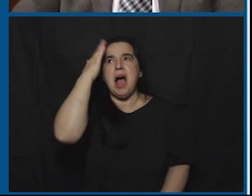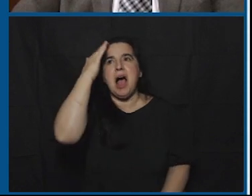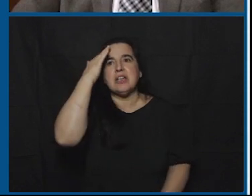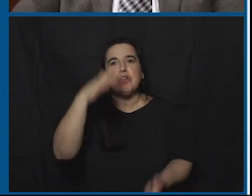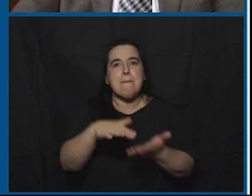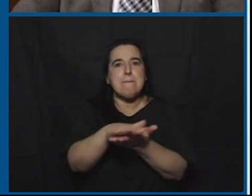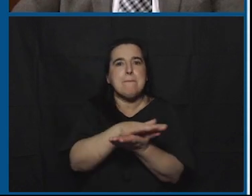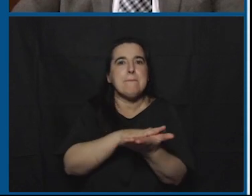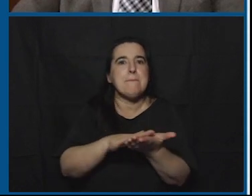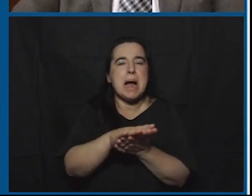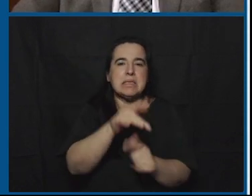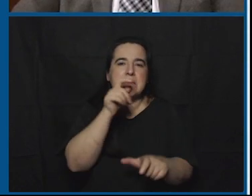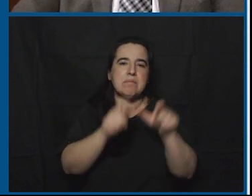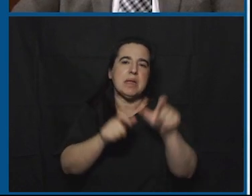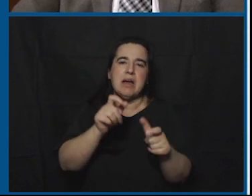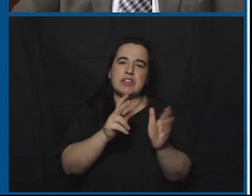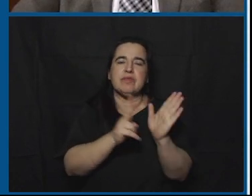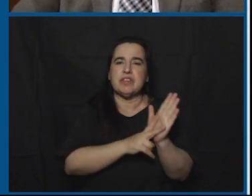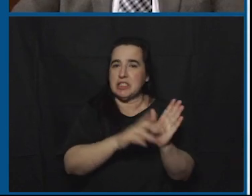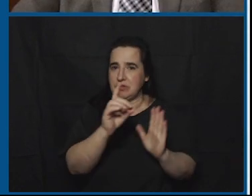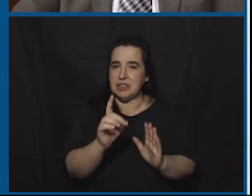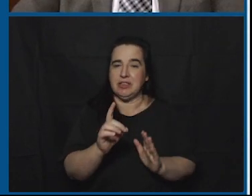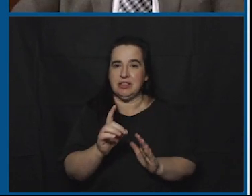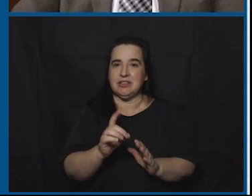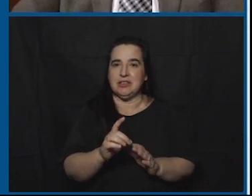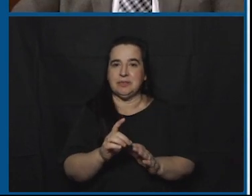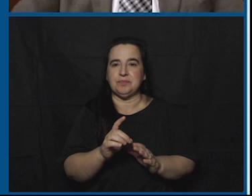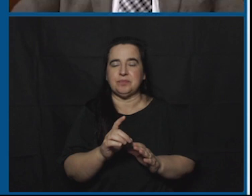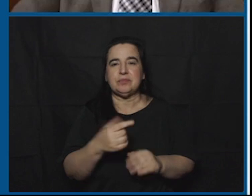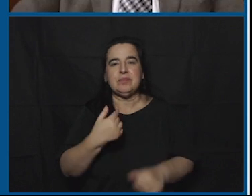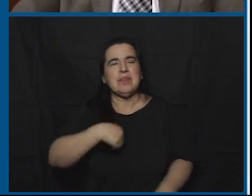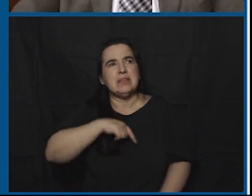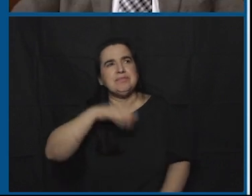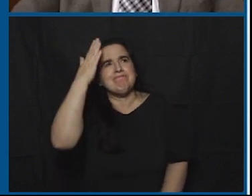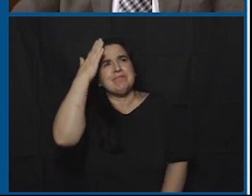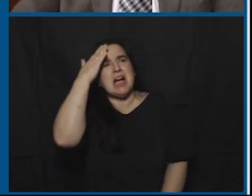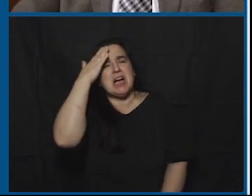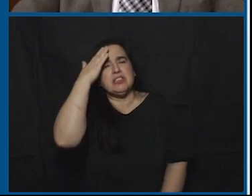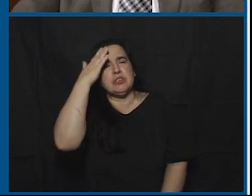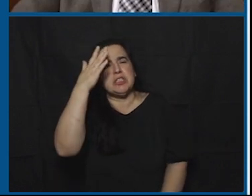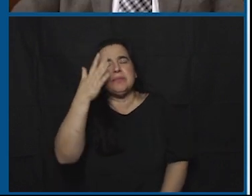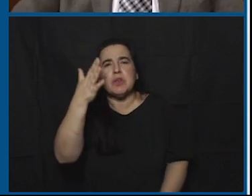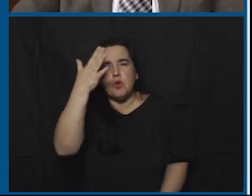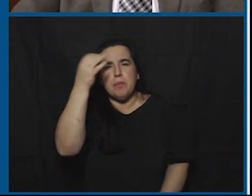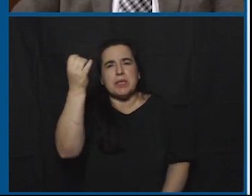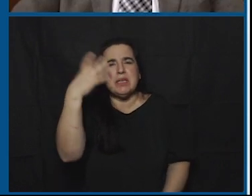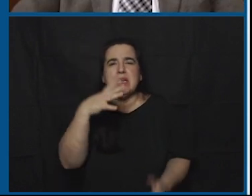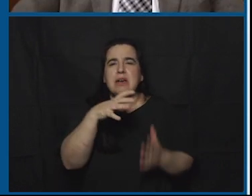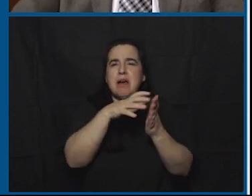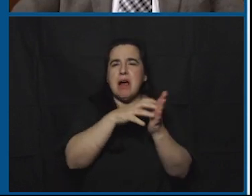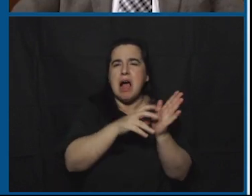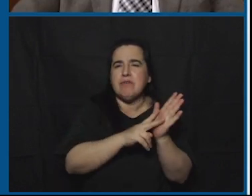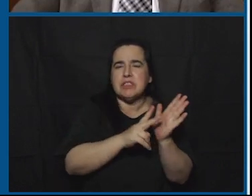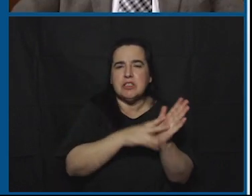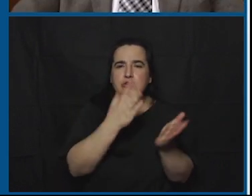baseia-se nas palavras deste versículo 6, que aqui está. E eu acho que nós não conseguimos compreender a totalidade deste versículo apenas com a análise que